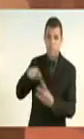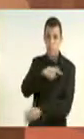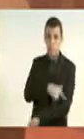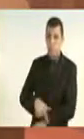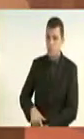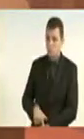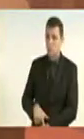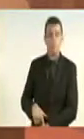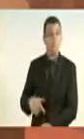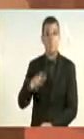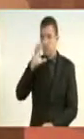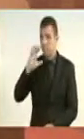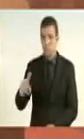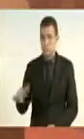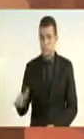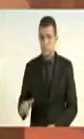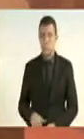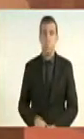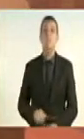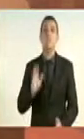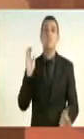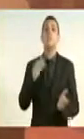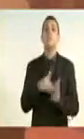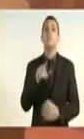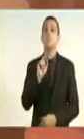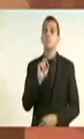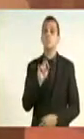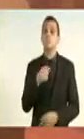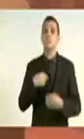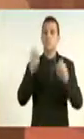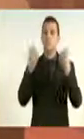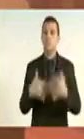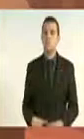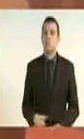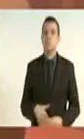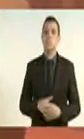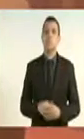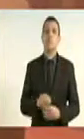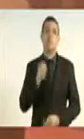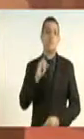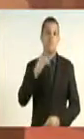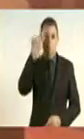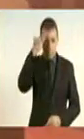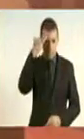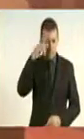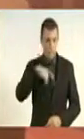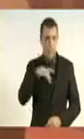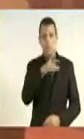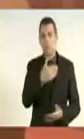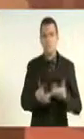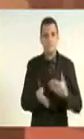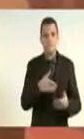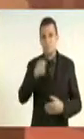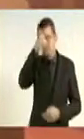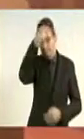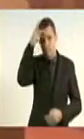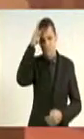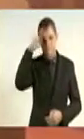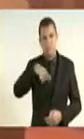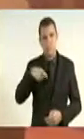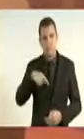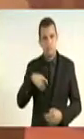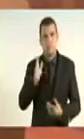um comentário, deputado Antônio Pereira, se fosse assim o entendimento, qualquer prefeito que fosse cassado,